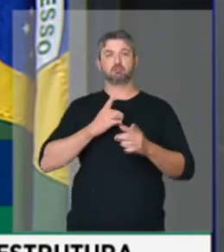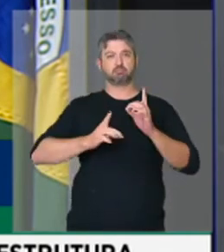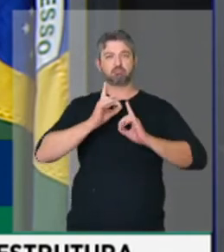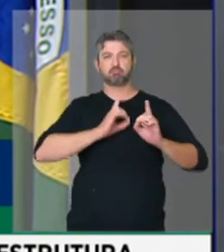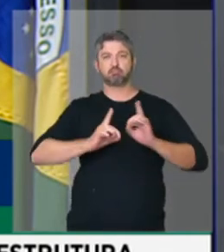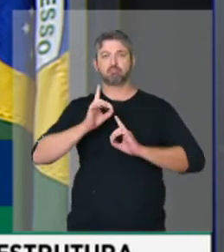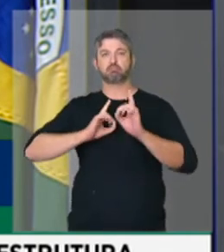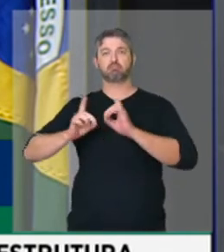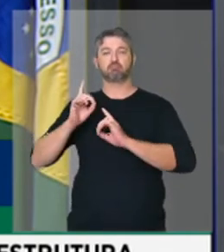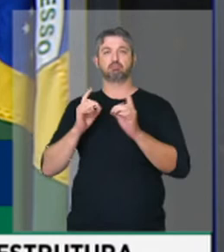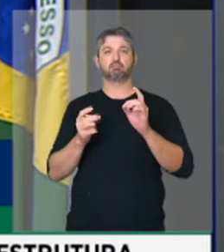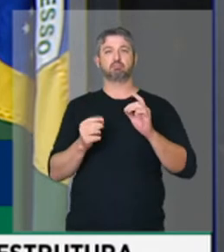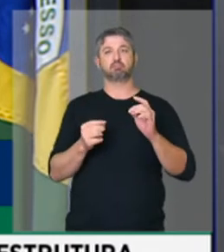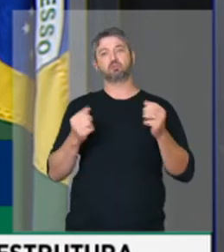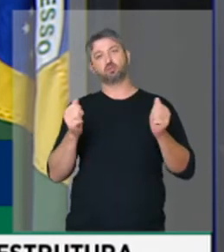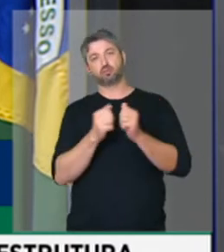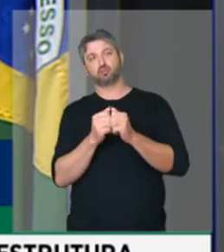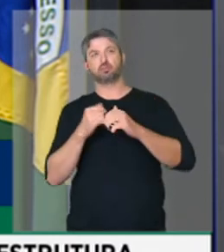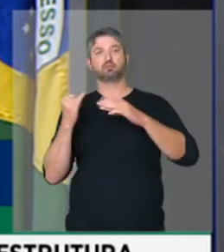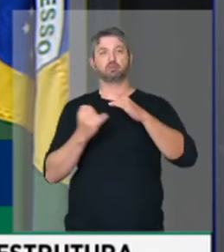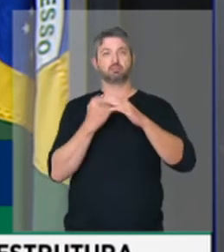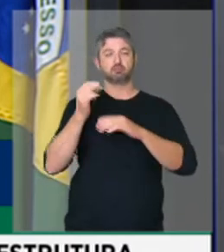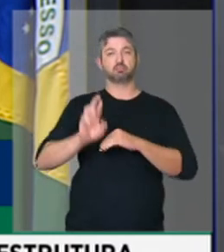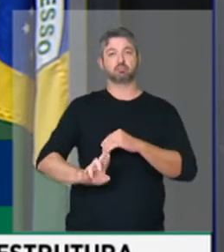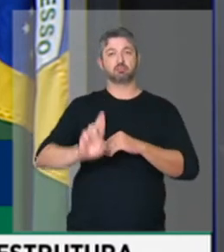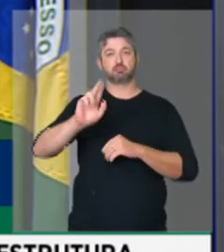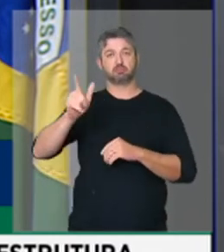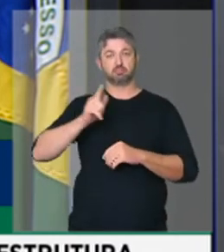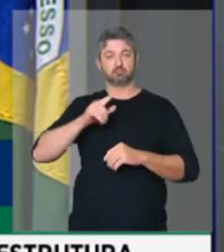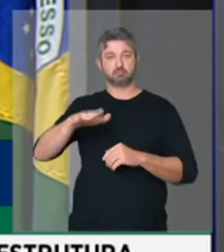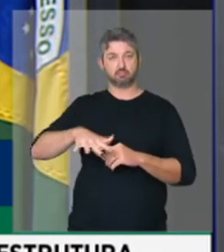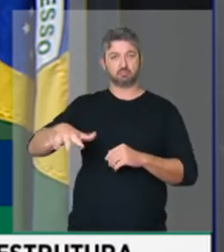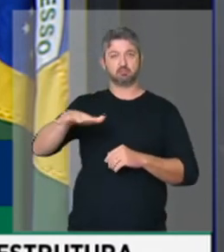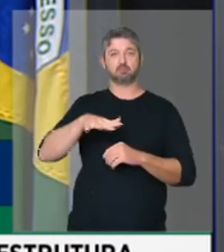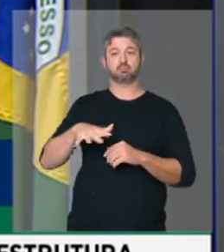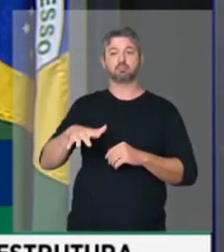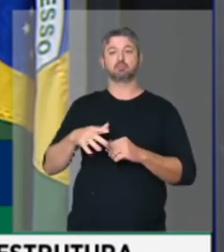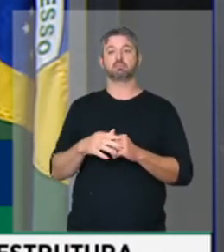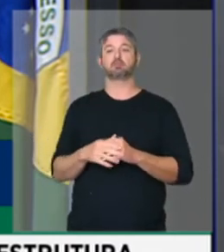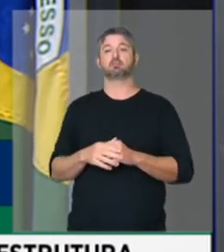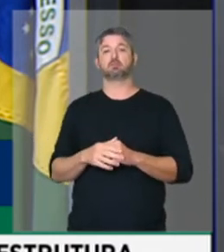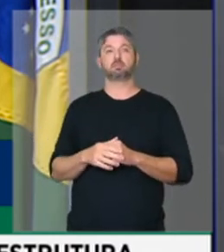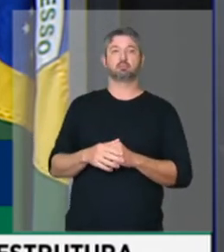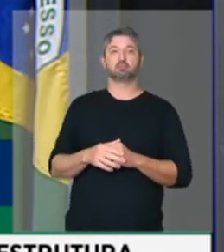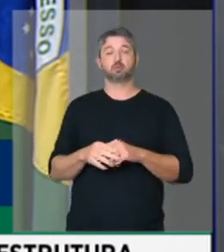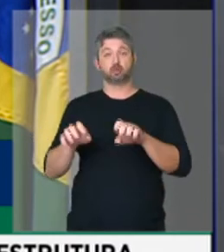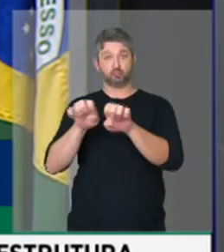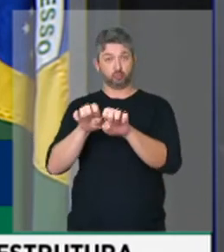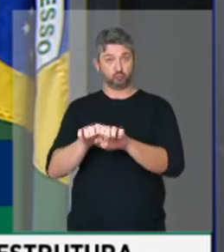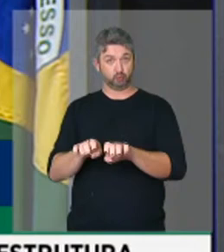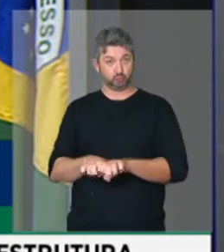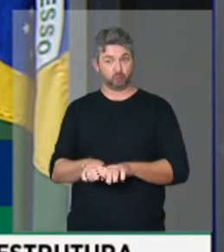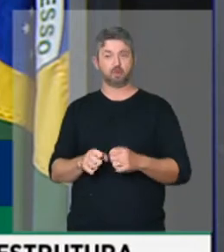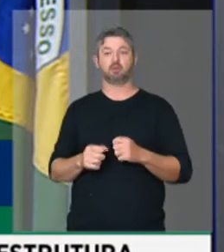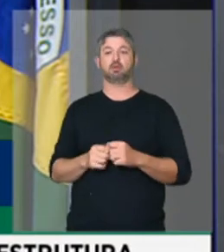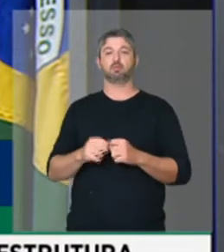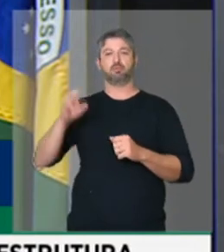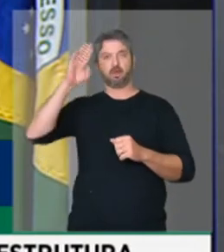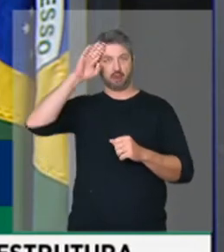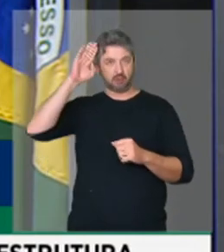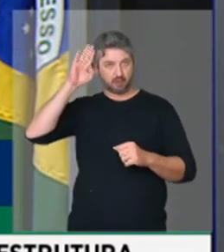com entidades representativas do setor de infraestrutura,